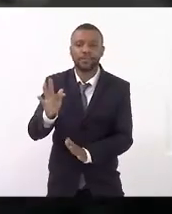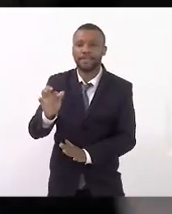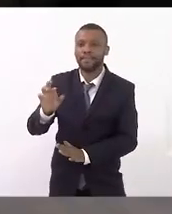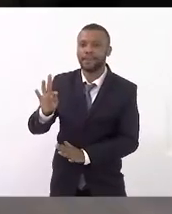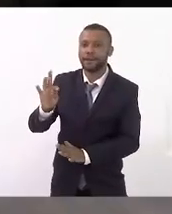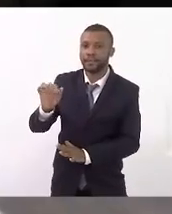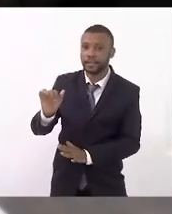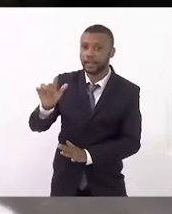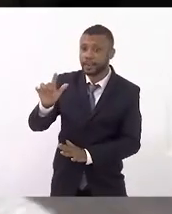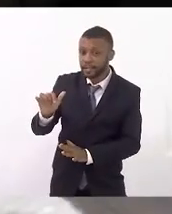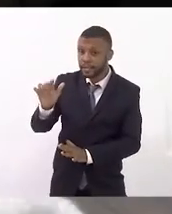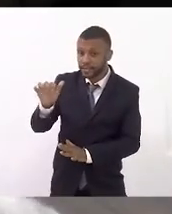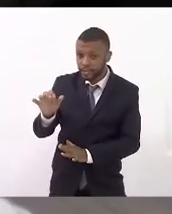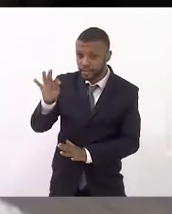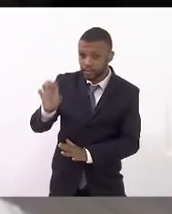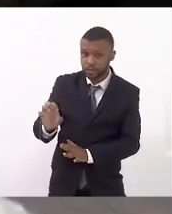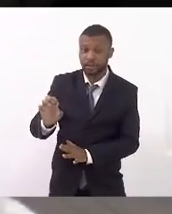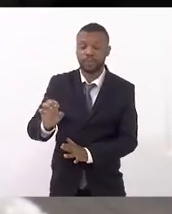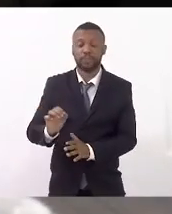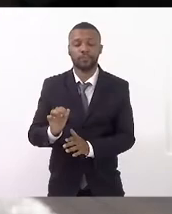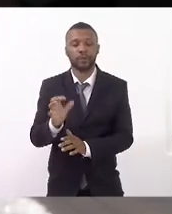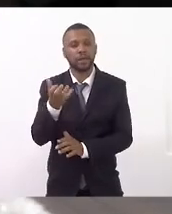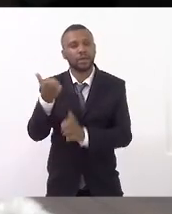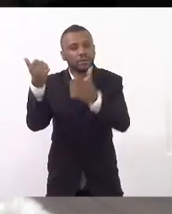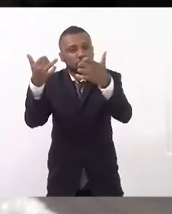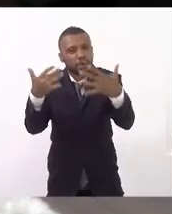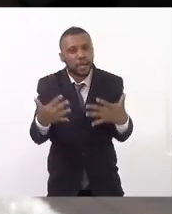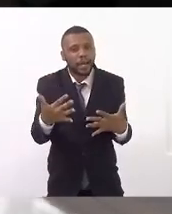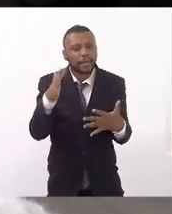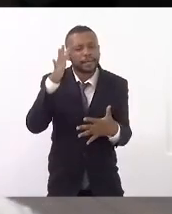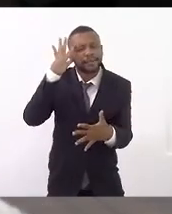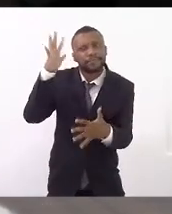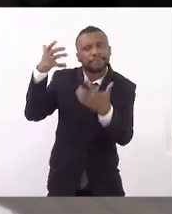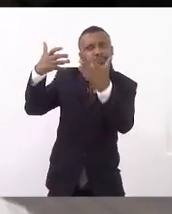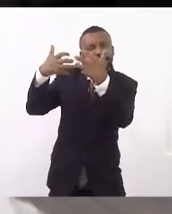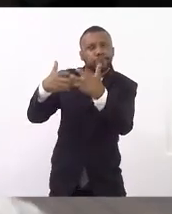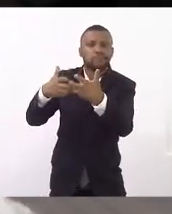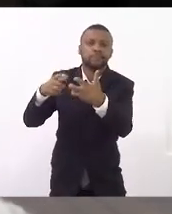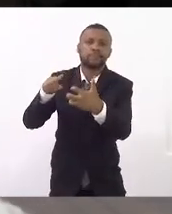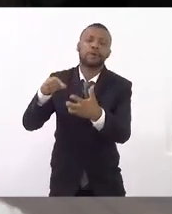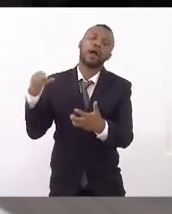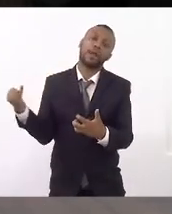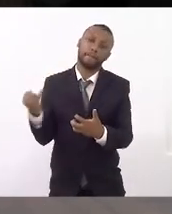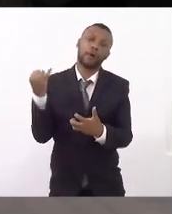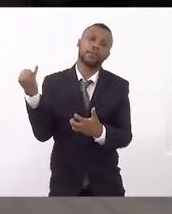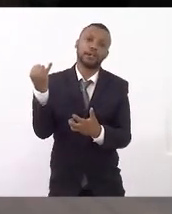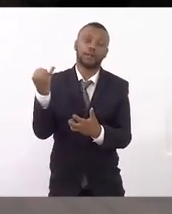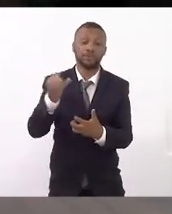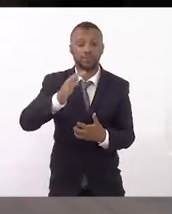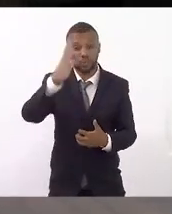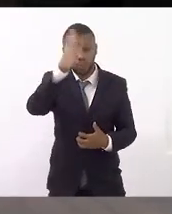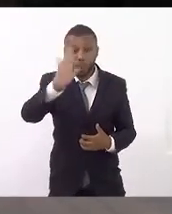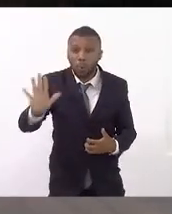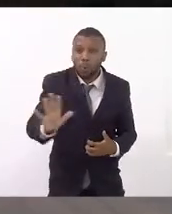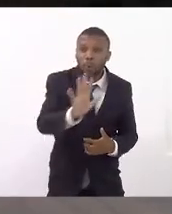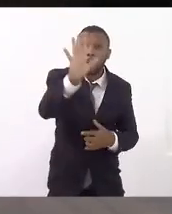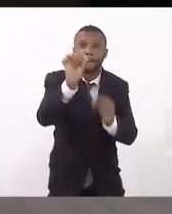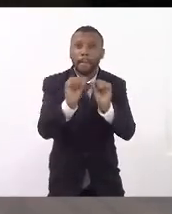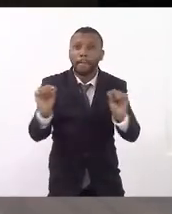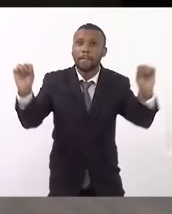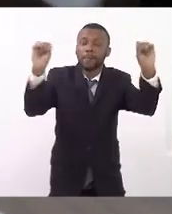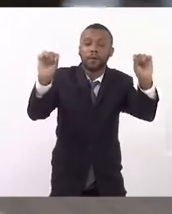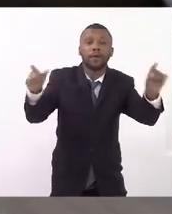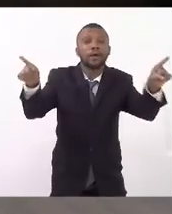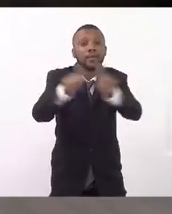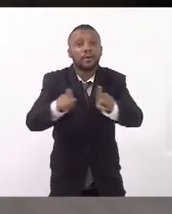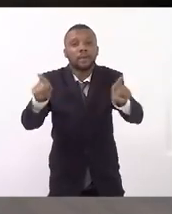dizer que essa é uma provocação importante para o Brasil e para o Rio de Janeiro, viu, André? Para o Brasil e para